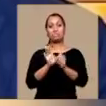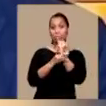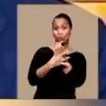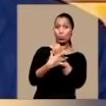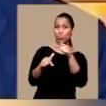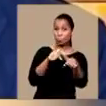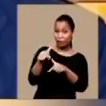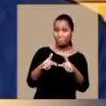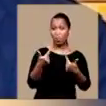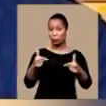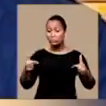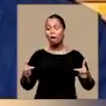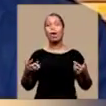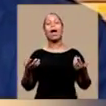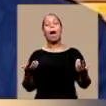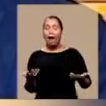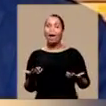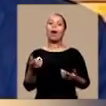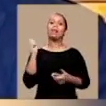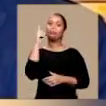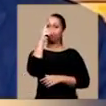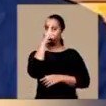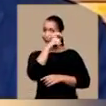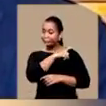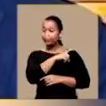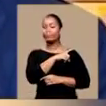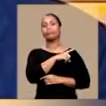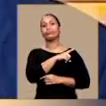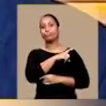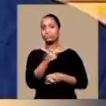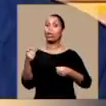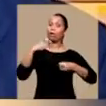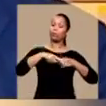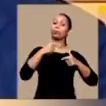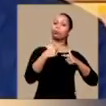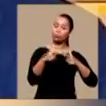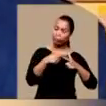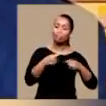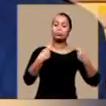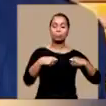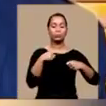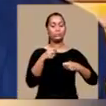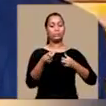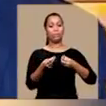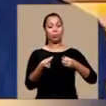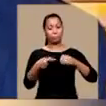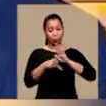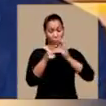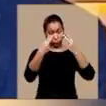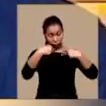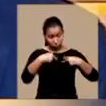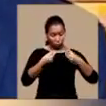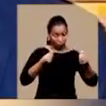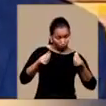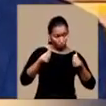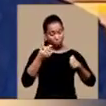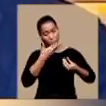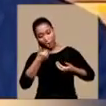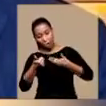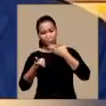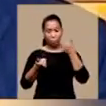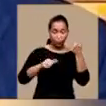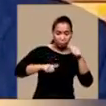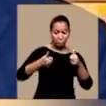o seguro-desemprego, aí a situação fica um pouquinho mais crítica. Volta naquilo que eu falei, ela tem que voltar a olhar para dentro dela mesma, onde que ela